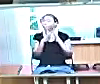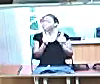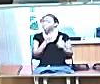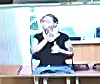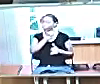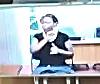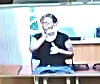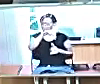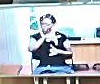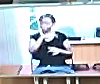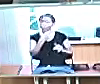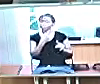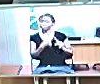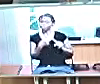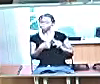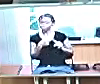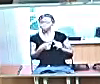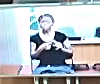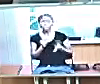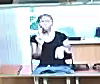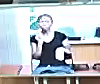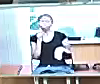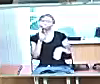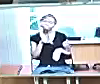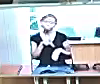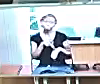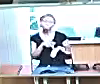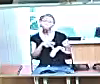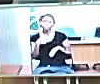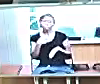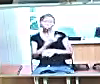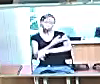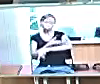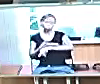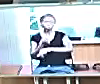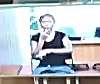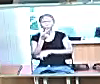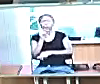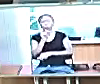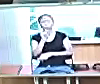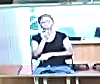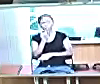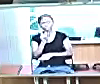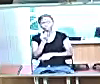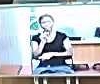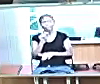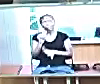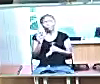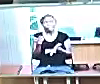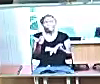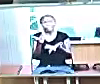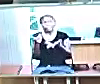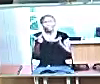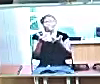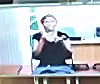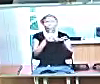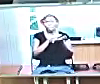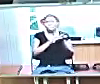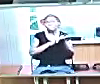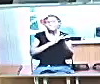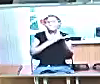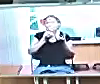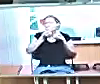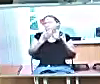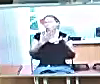jean porque é na verdade eu costumo dizer por mais que nada é tão bom que não possa ser melhorado